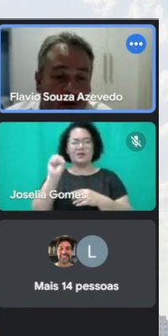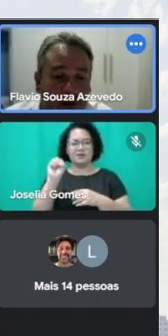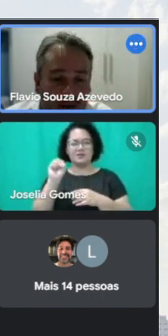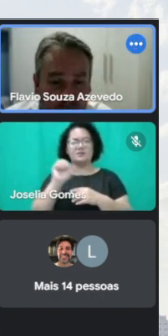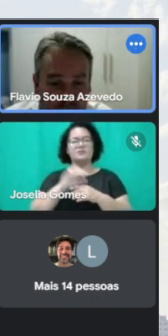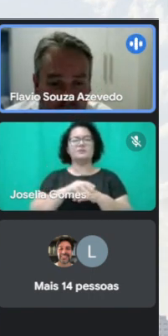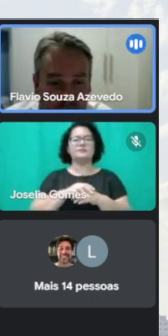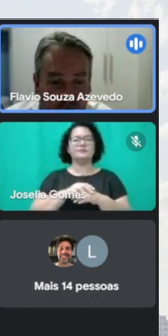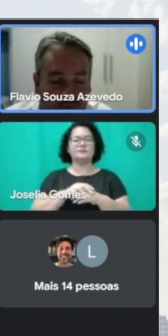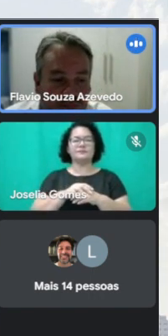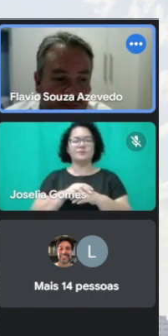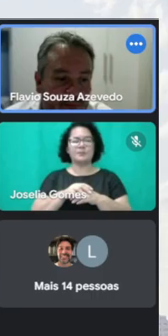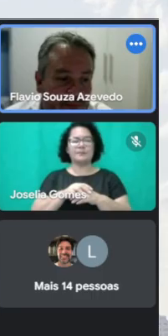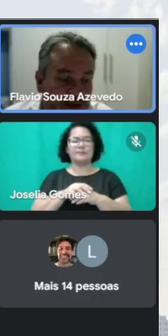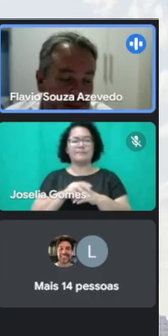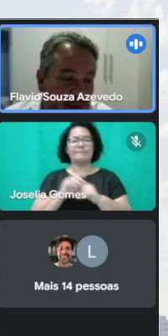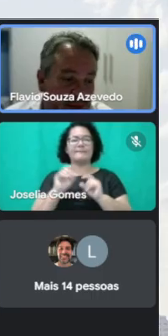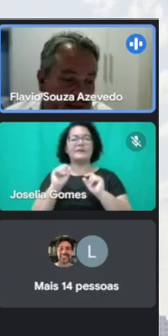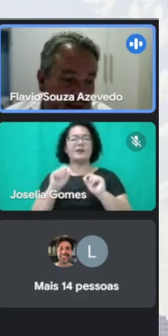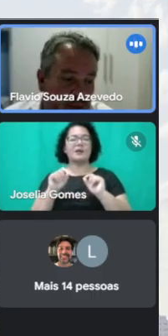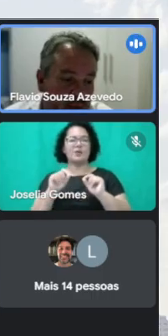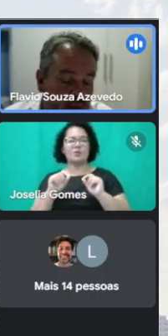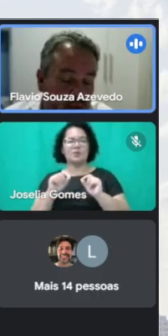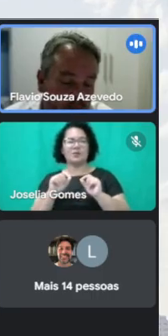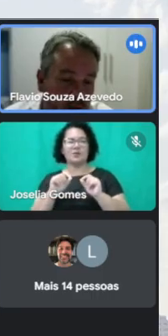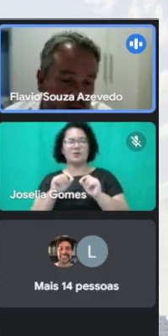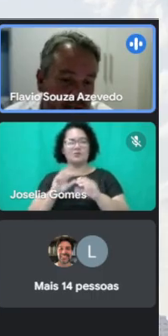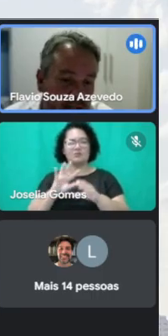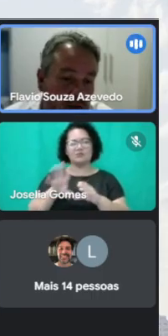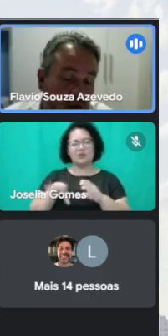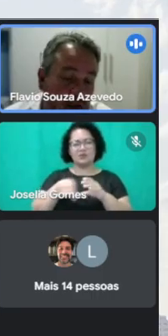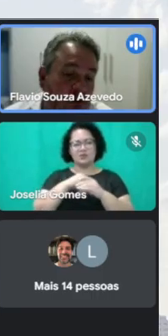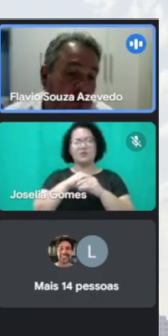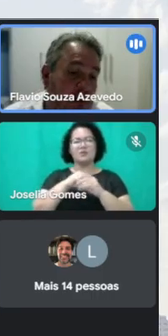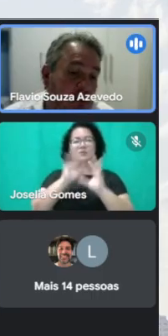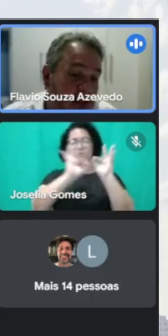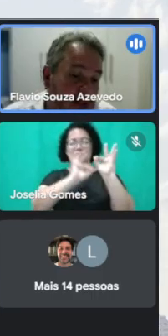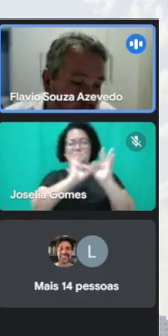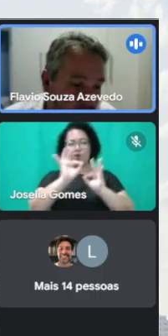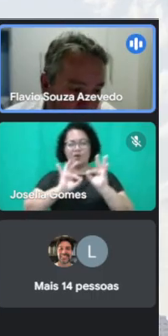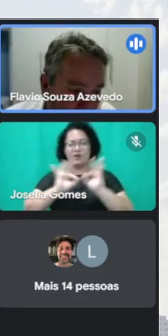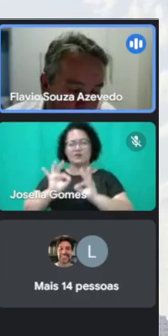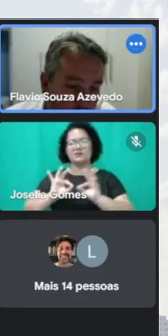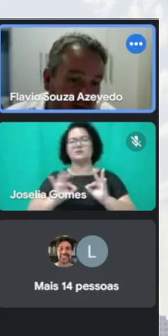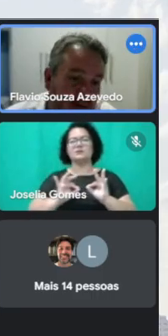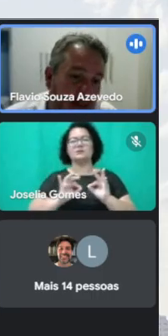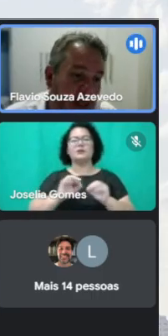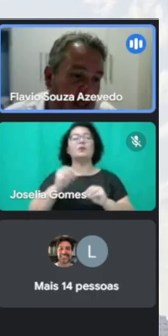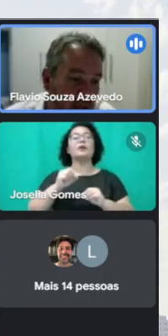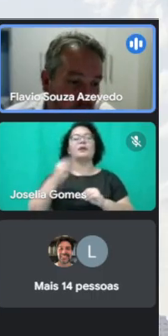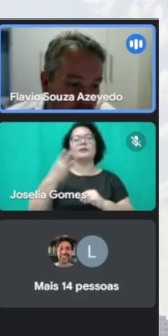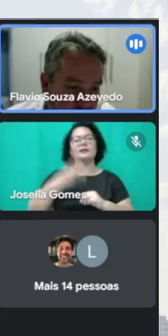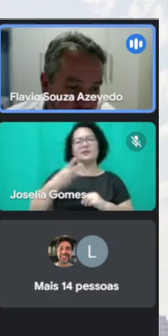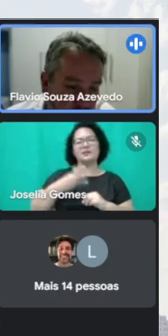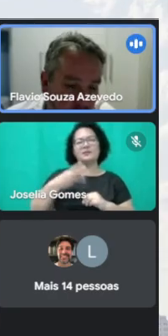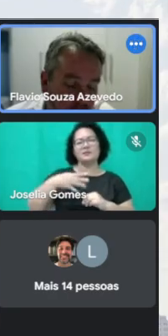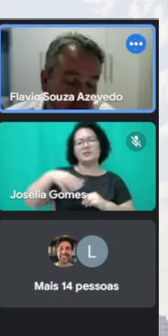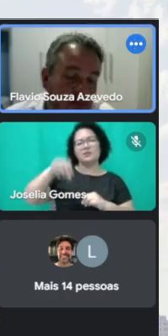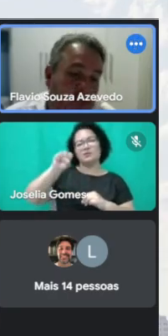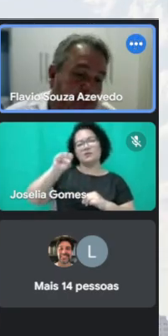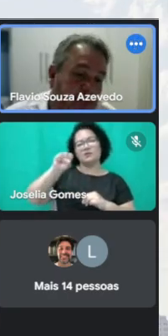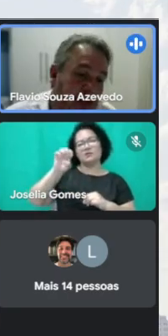Estratégia faz parte desse tipo de organização, que é o que se chama terceiro setor. Ele nem é